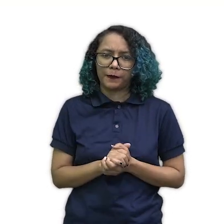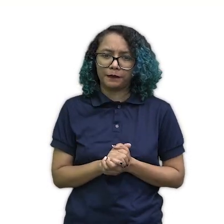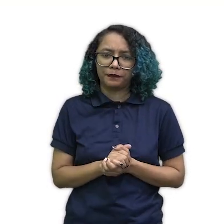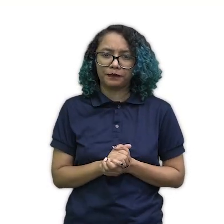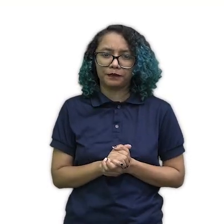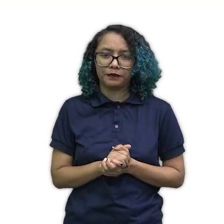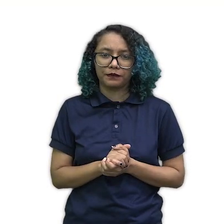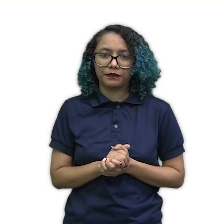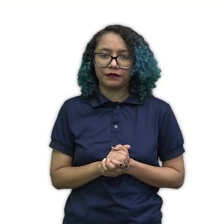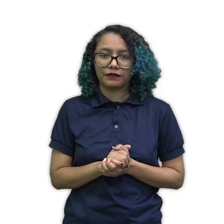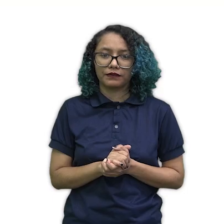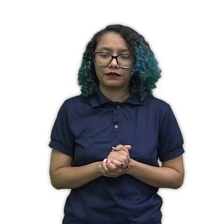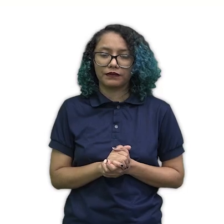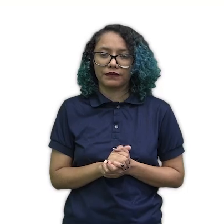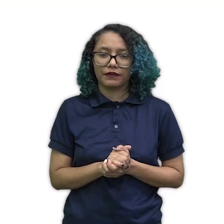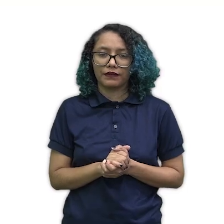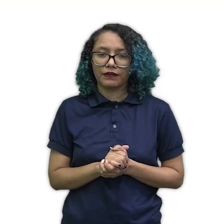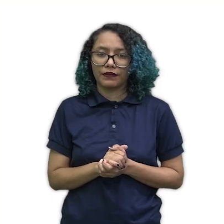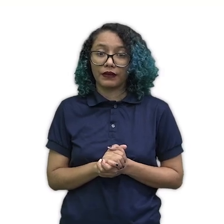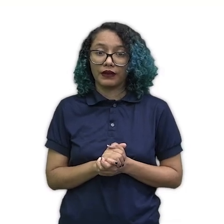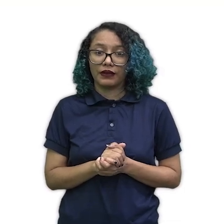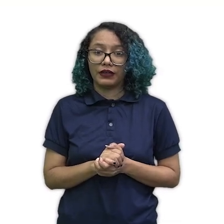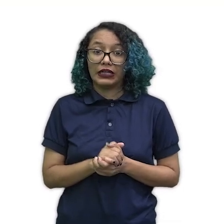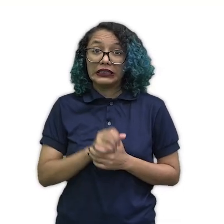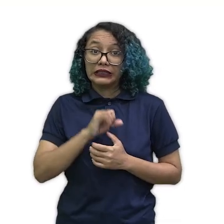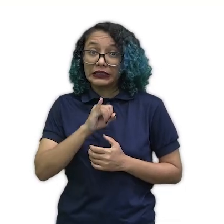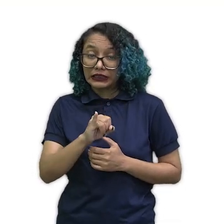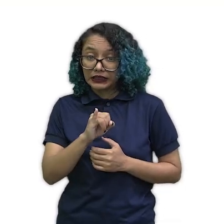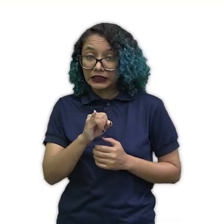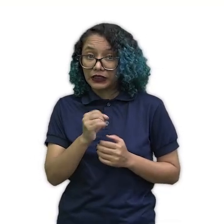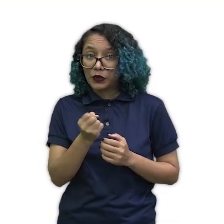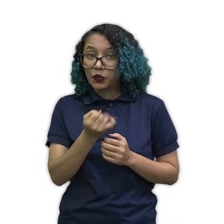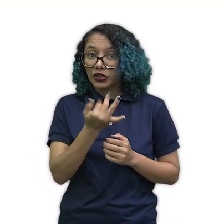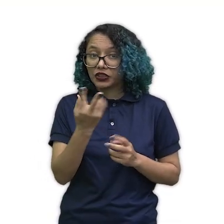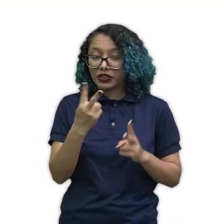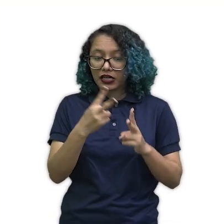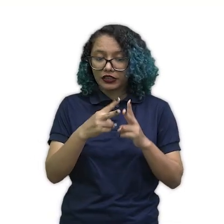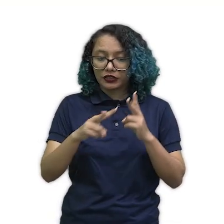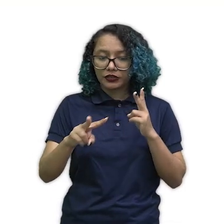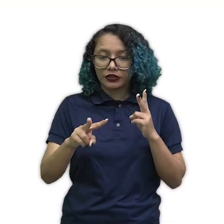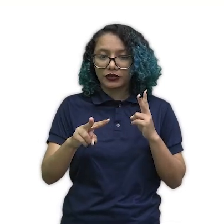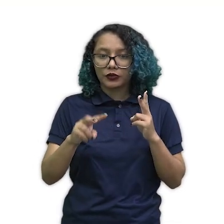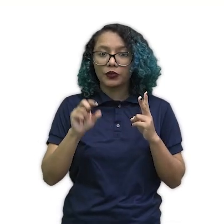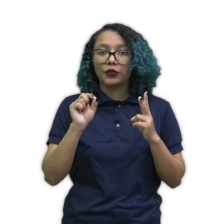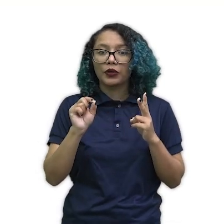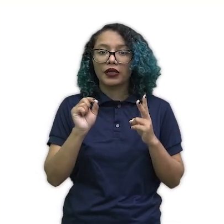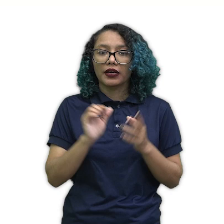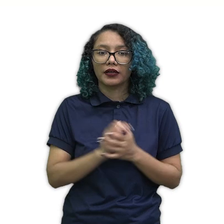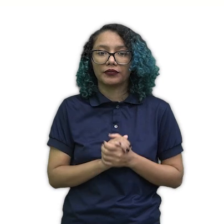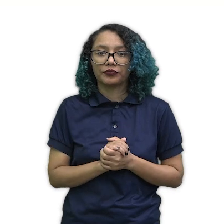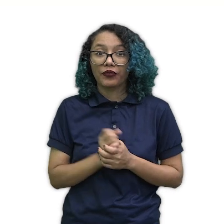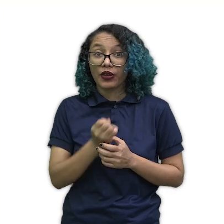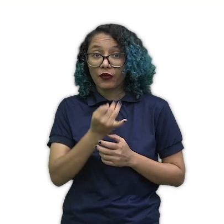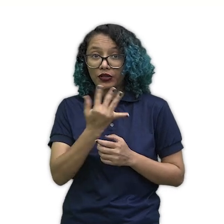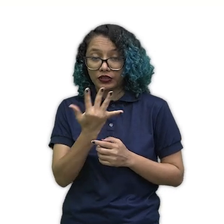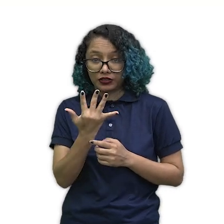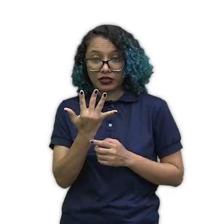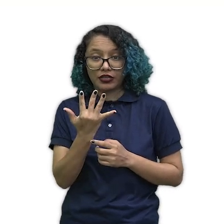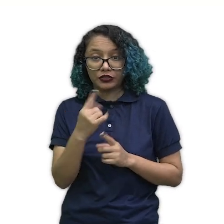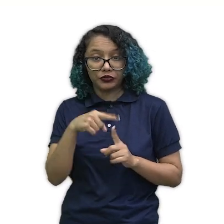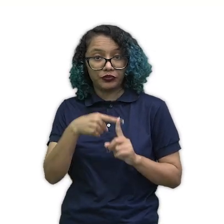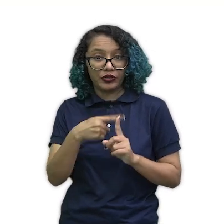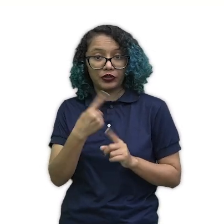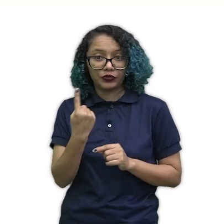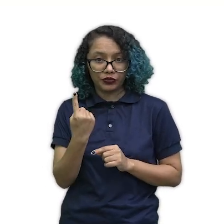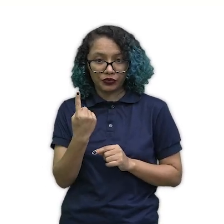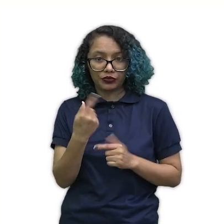se esqueçam, então, que quando você tiver uma quantidade ímpar de elementos no teu conjunto, você pega essa quantidade,